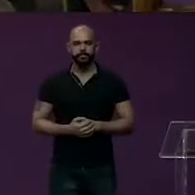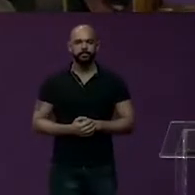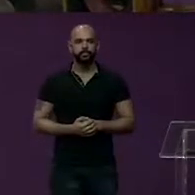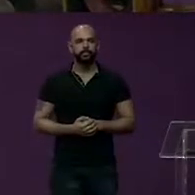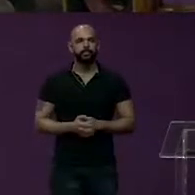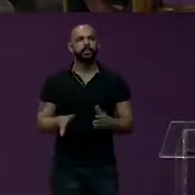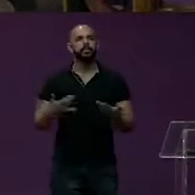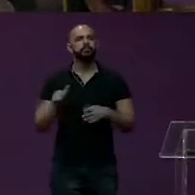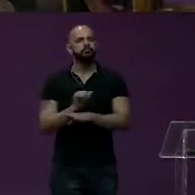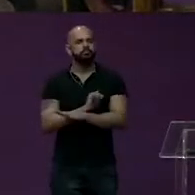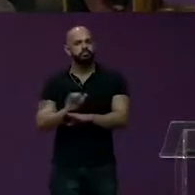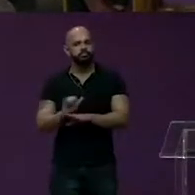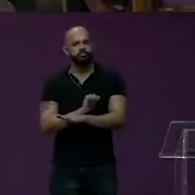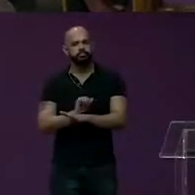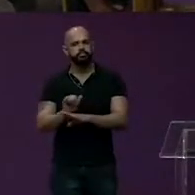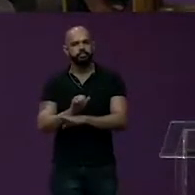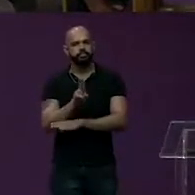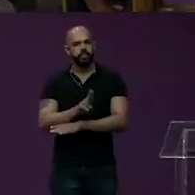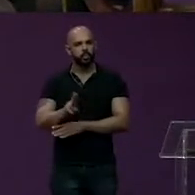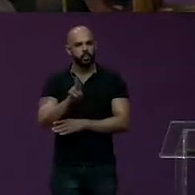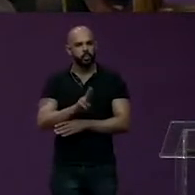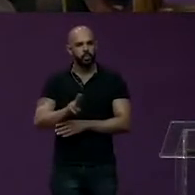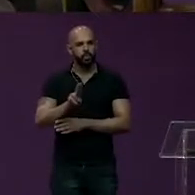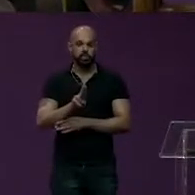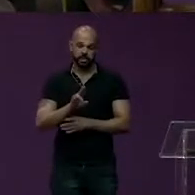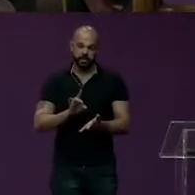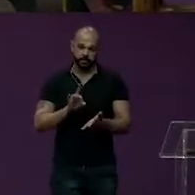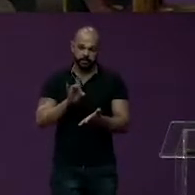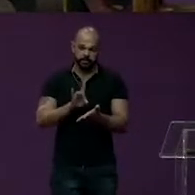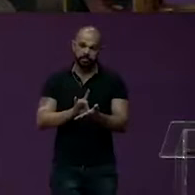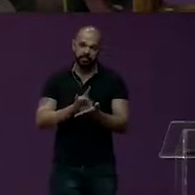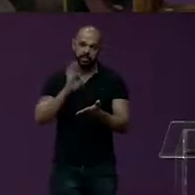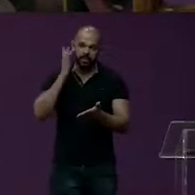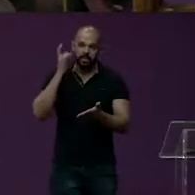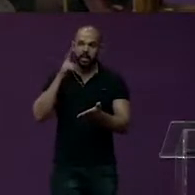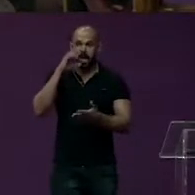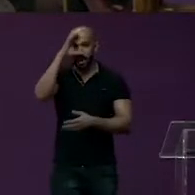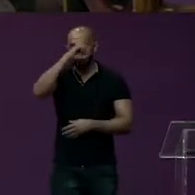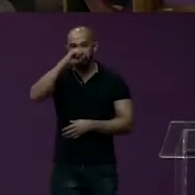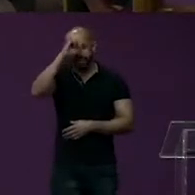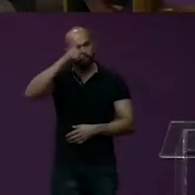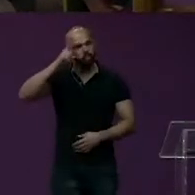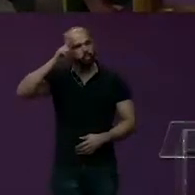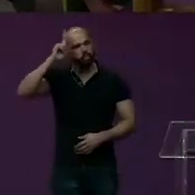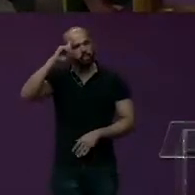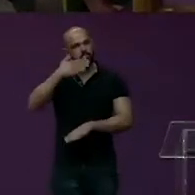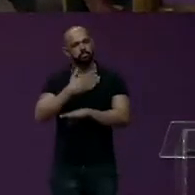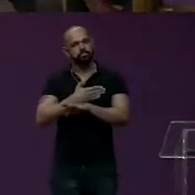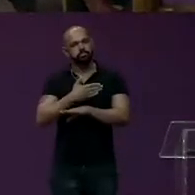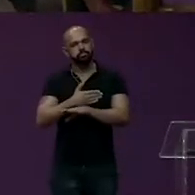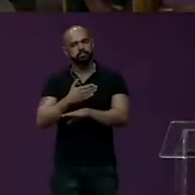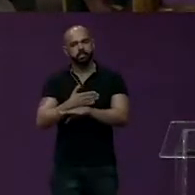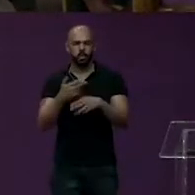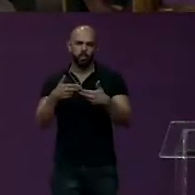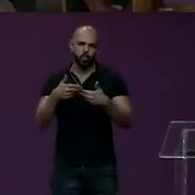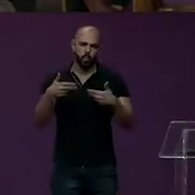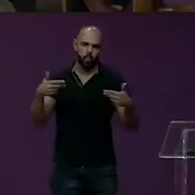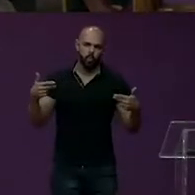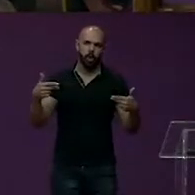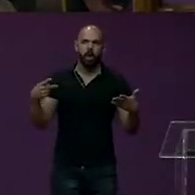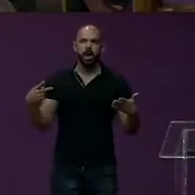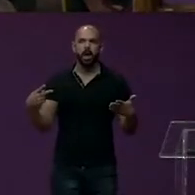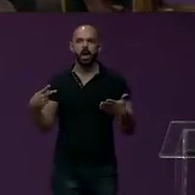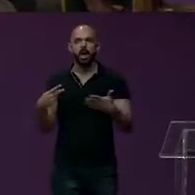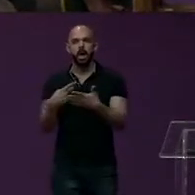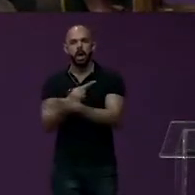Que estratégias nós utilizamos? Na verdade, eu acho que é um aprendizado a cada dia. Muitas coisas